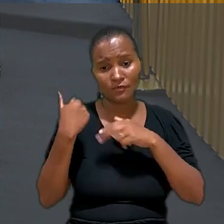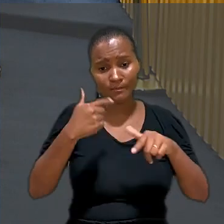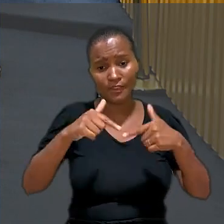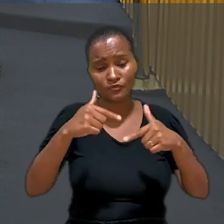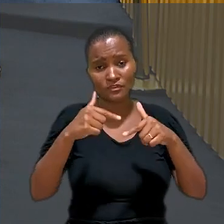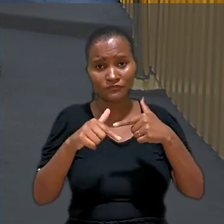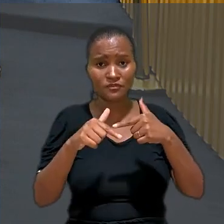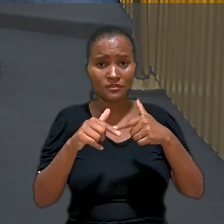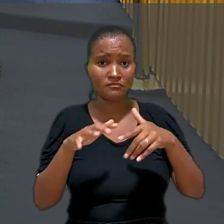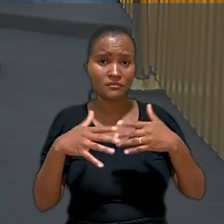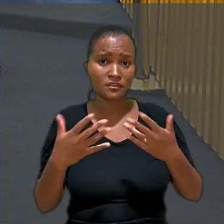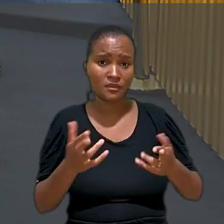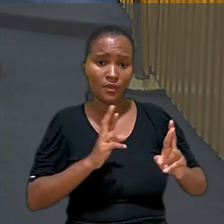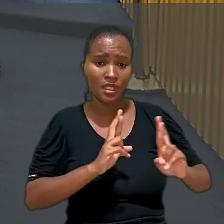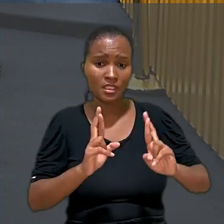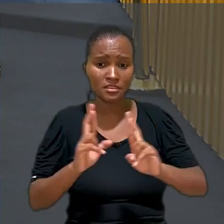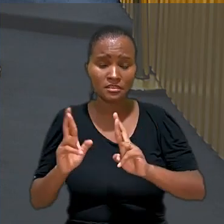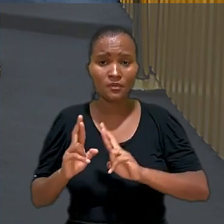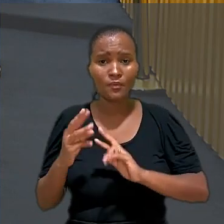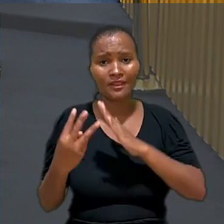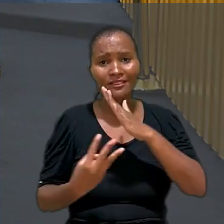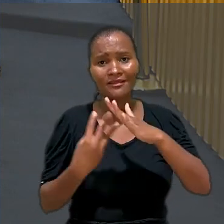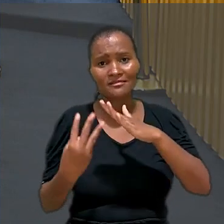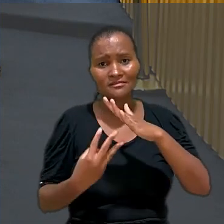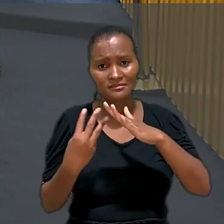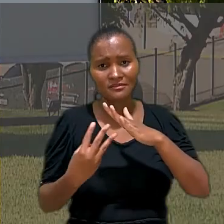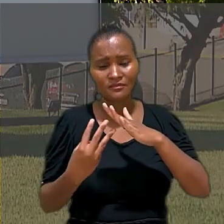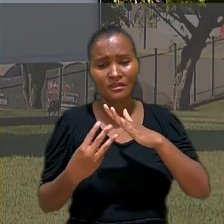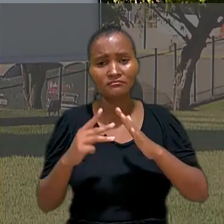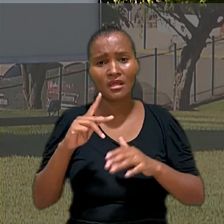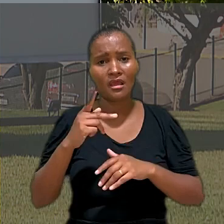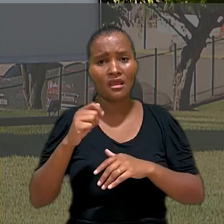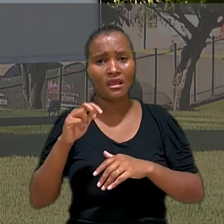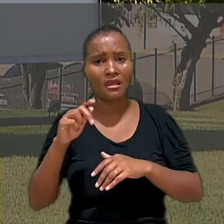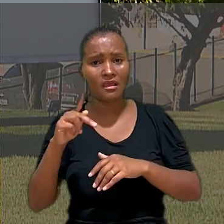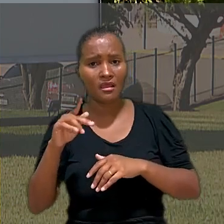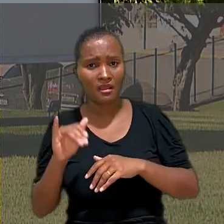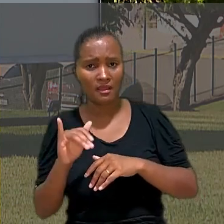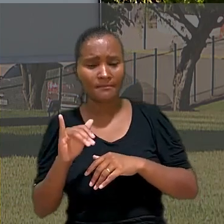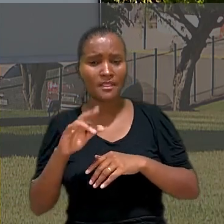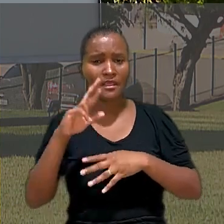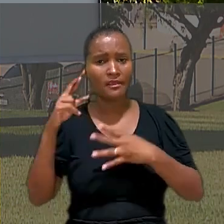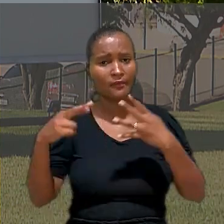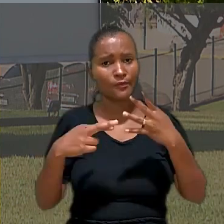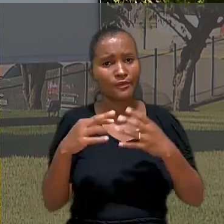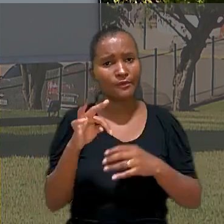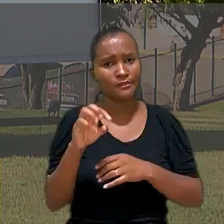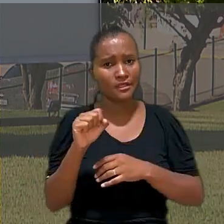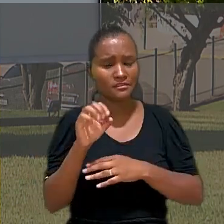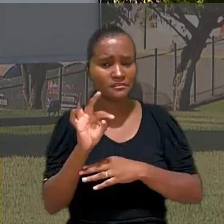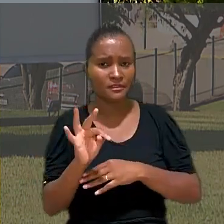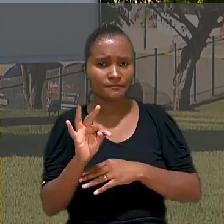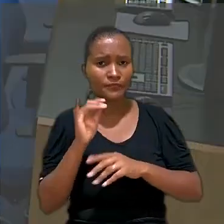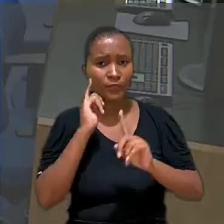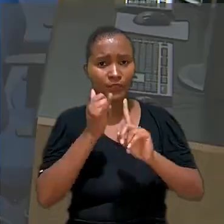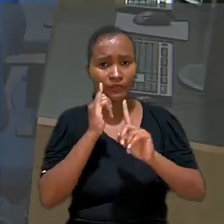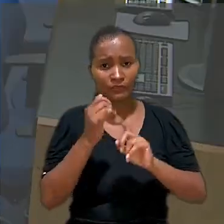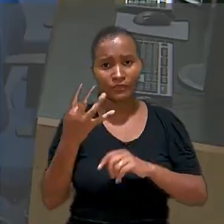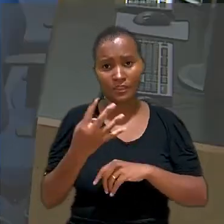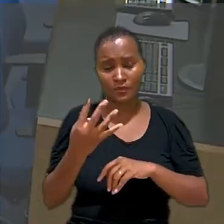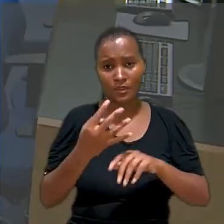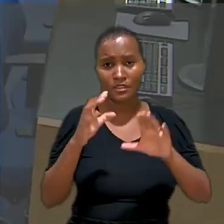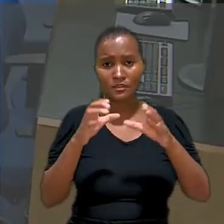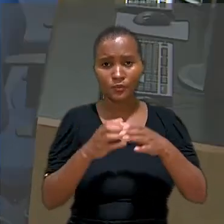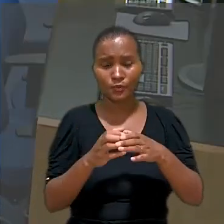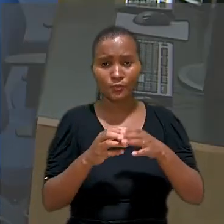prestados e, portanto, a relação era de terceirização. A RAP, então, recorreu ao Tribunal Superior do Trabalho. O